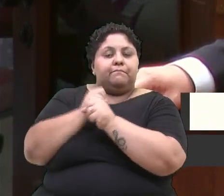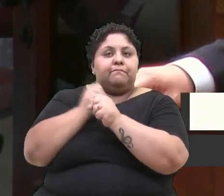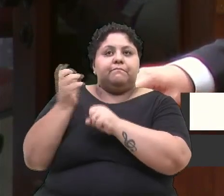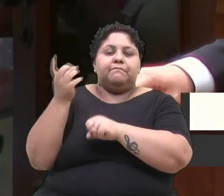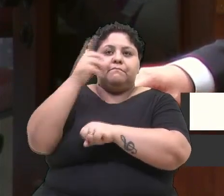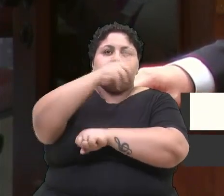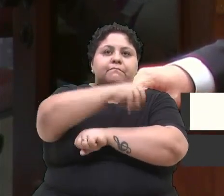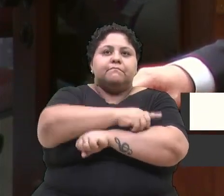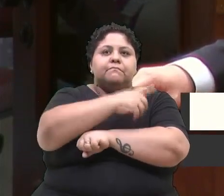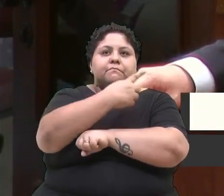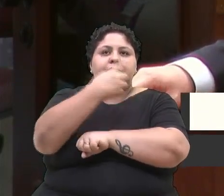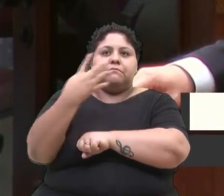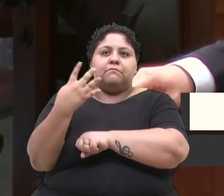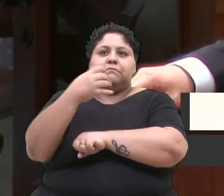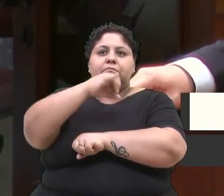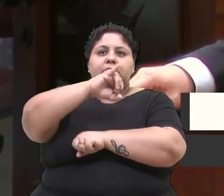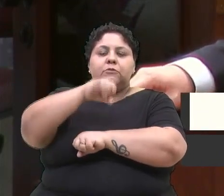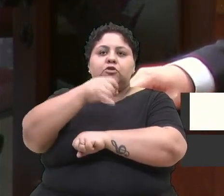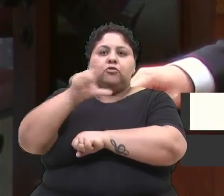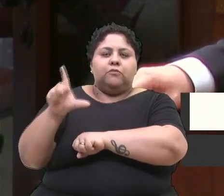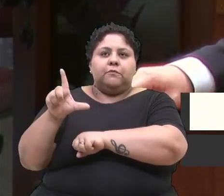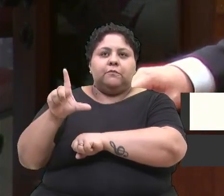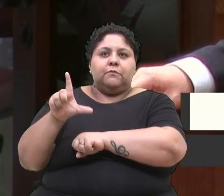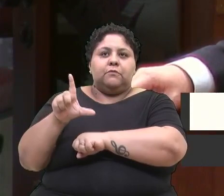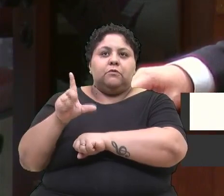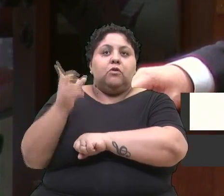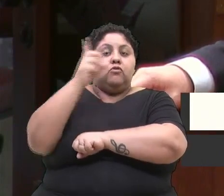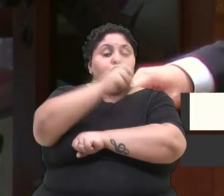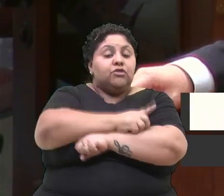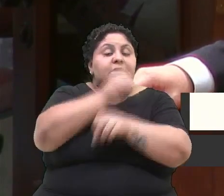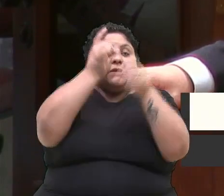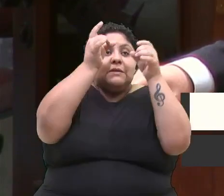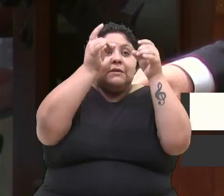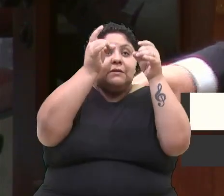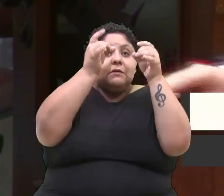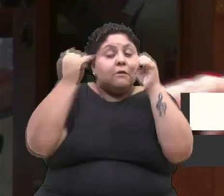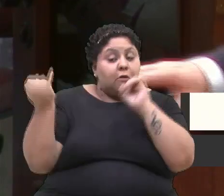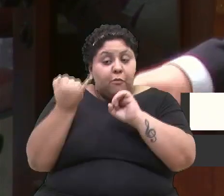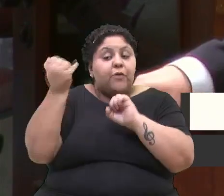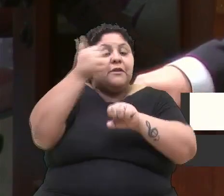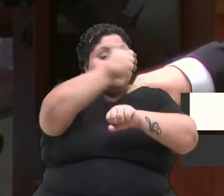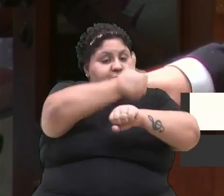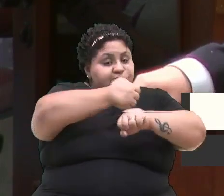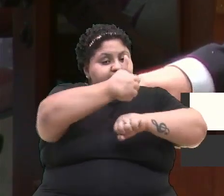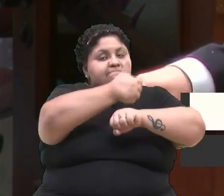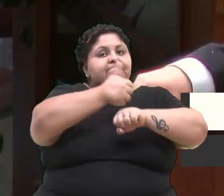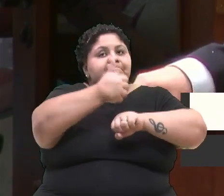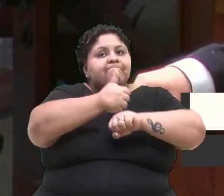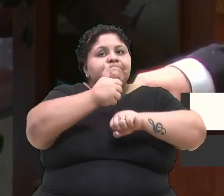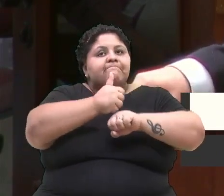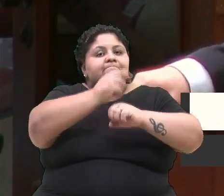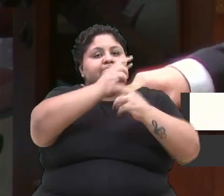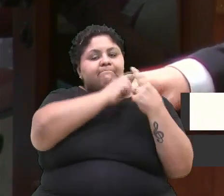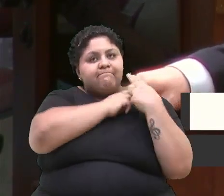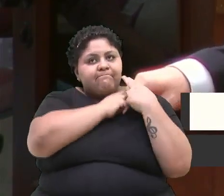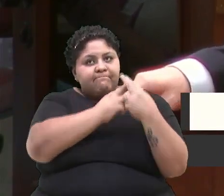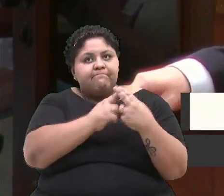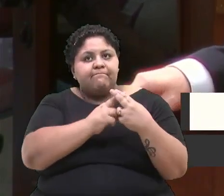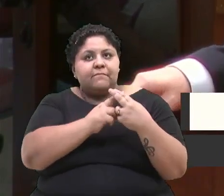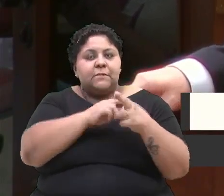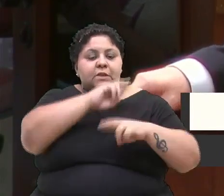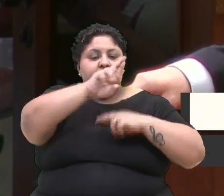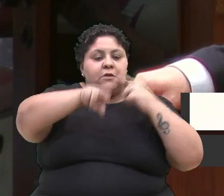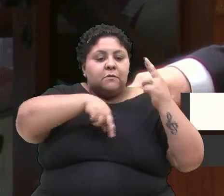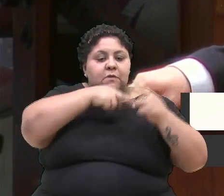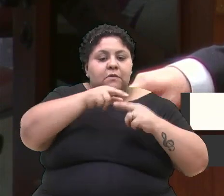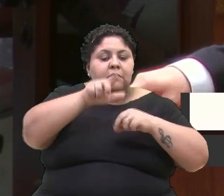dia 14 de julho. Será uma data especial para o profissional que é o responsável pelo relacionamento